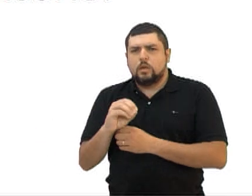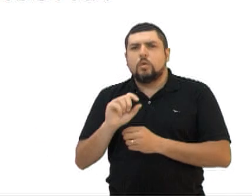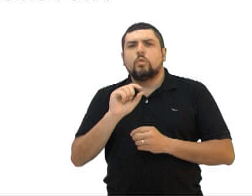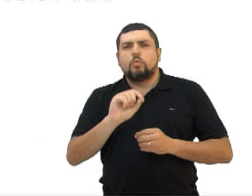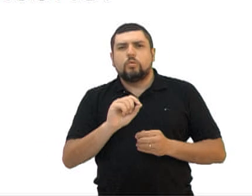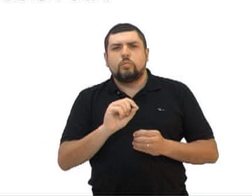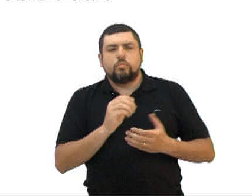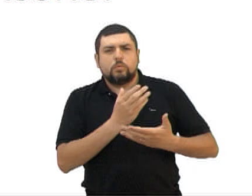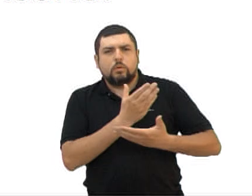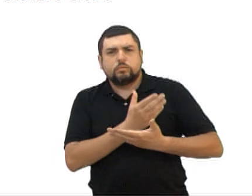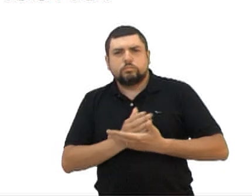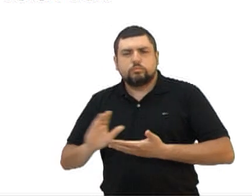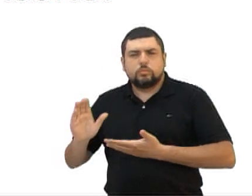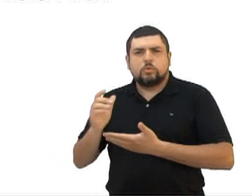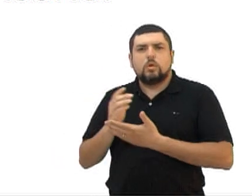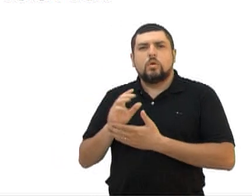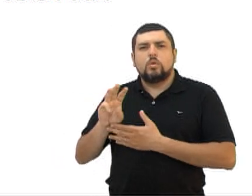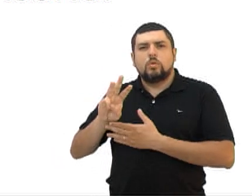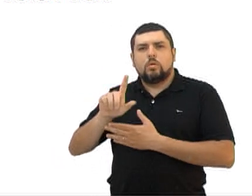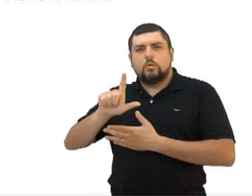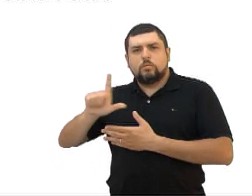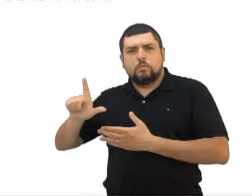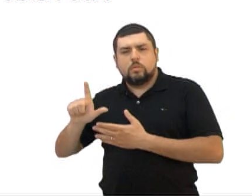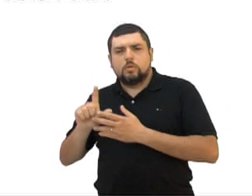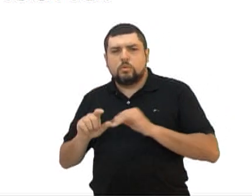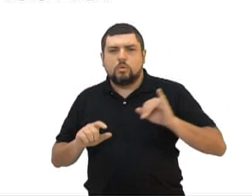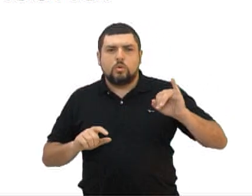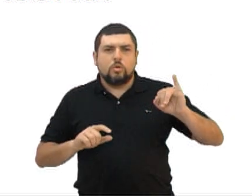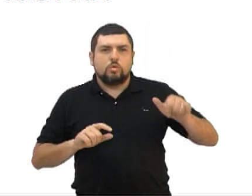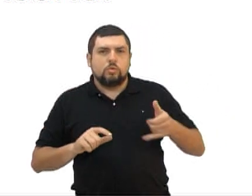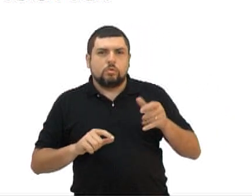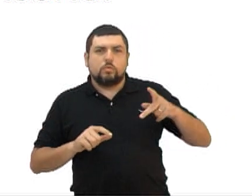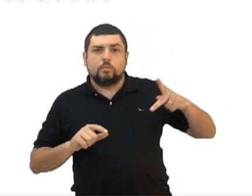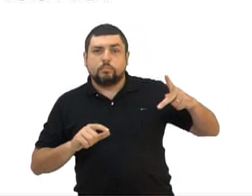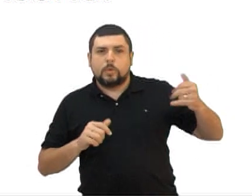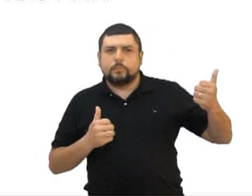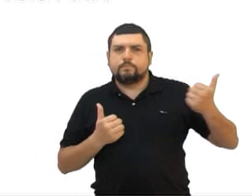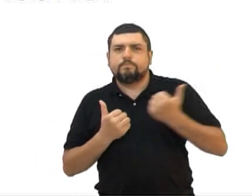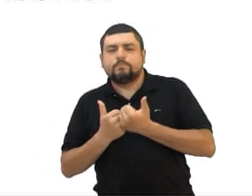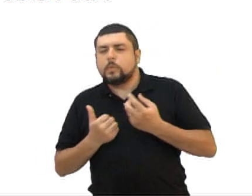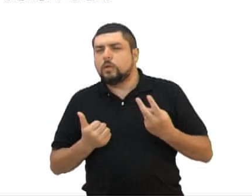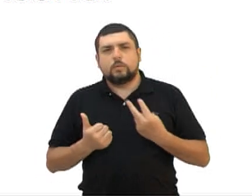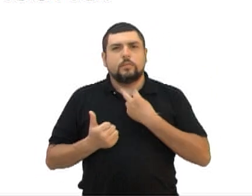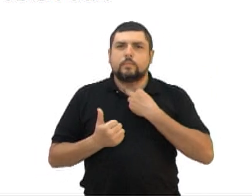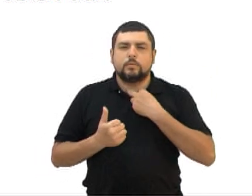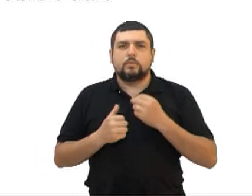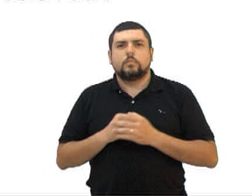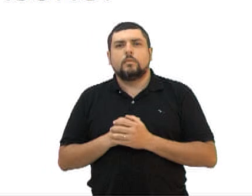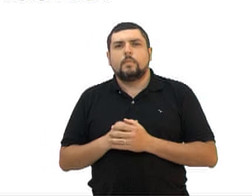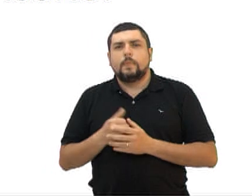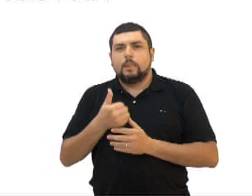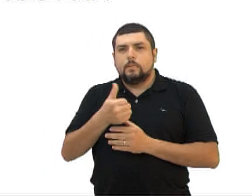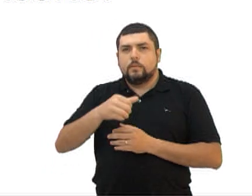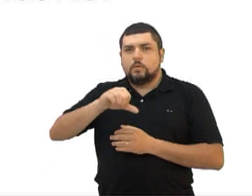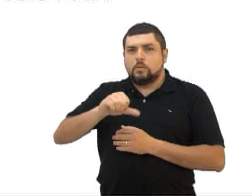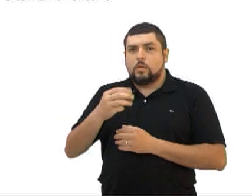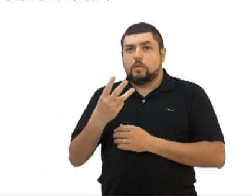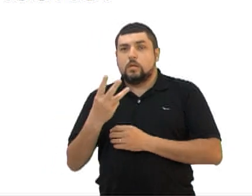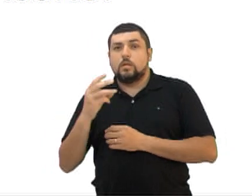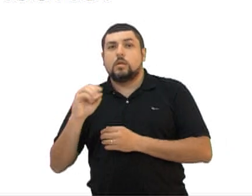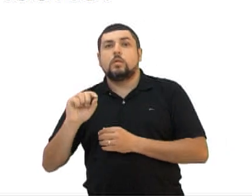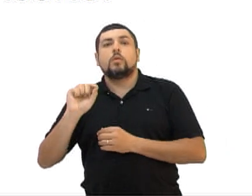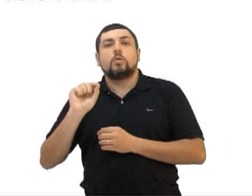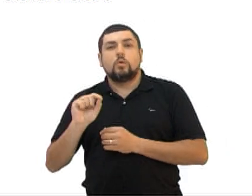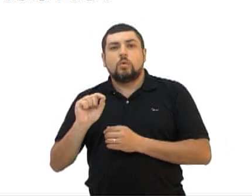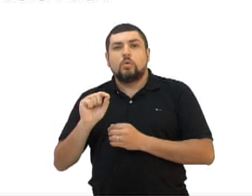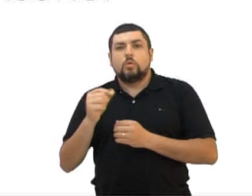Washington Luiz, impedindo a posse de Júlio Prestes. Em 3 de novembro de 1930, Getúlio Vargas assume a chefia do